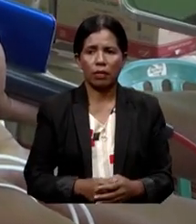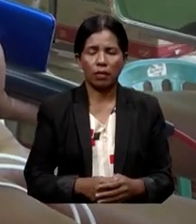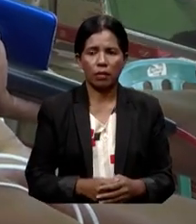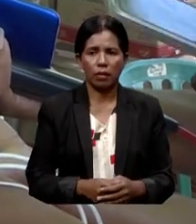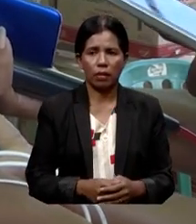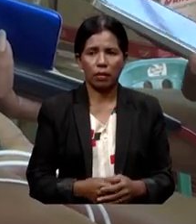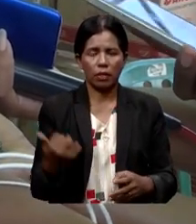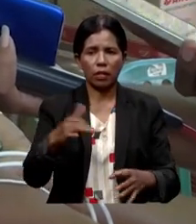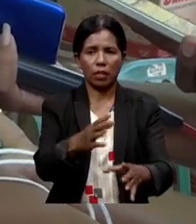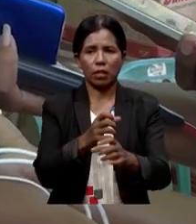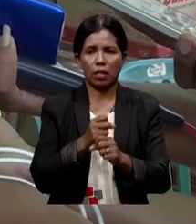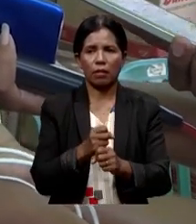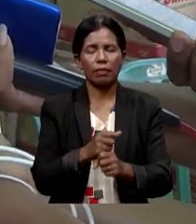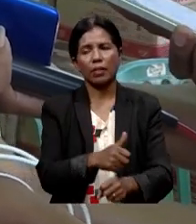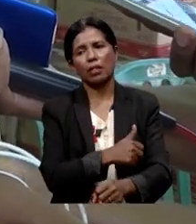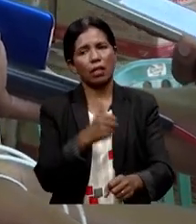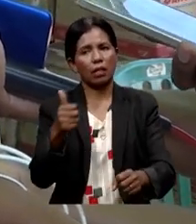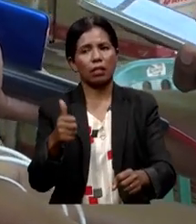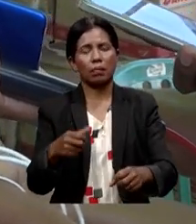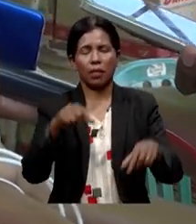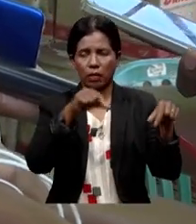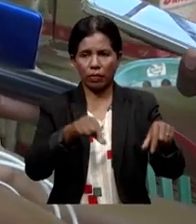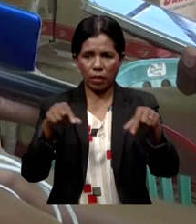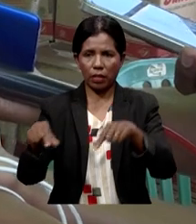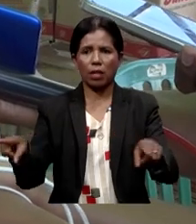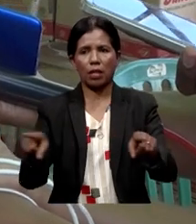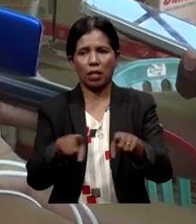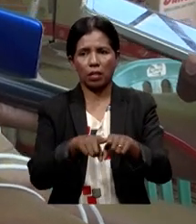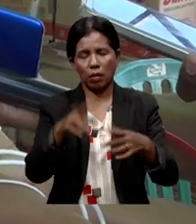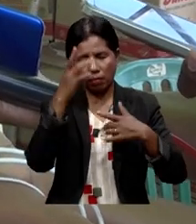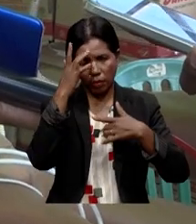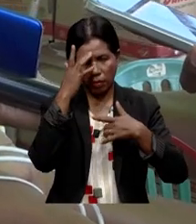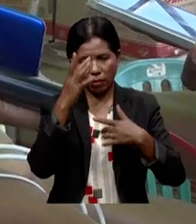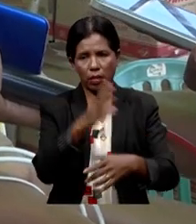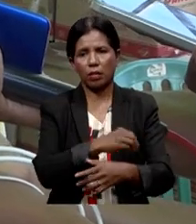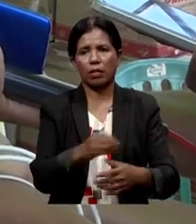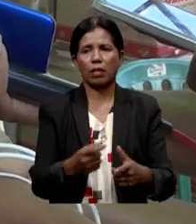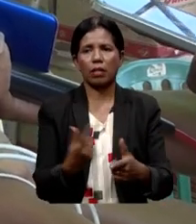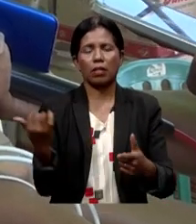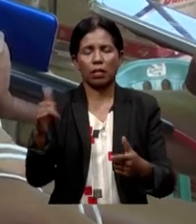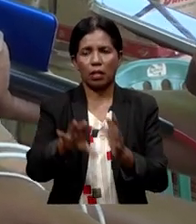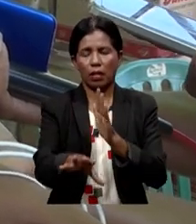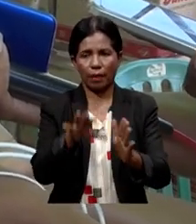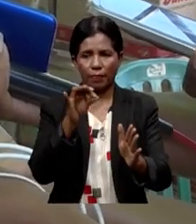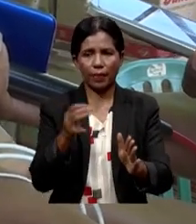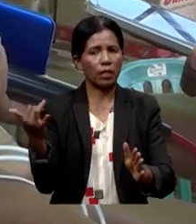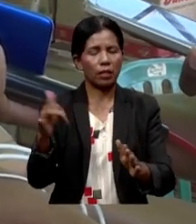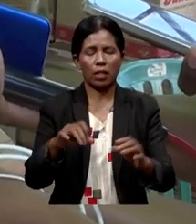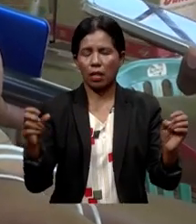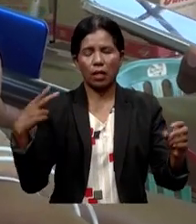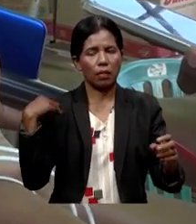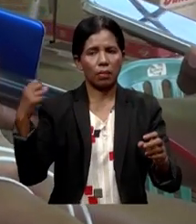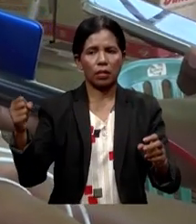maca Sira simu i balum mozo sai deficiência ane sam balum morastora an san stru neve mak sirata. I sira la ia kpit